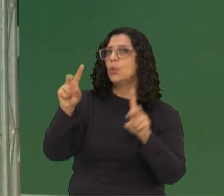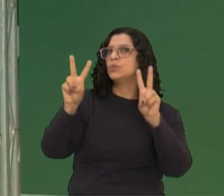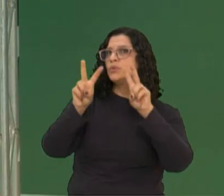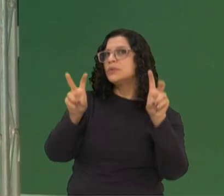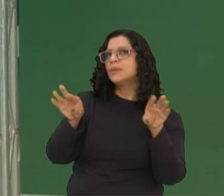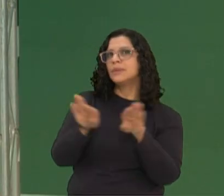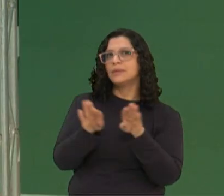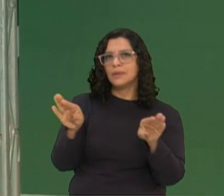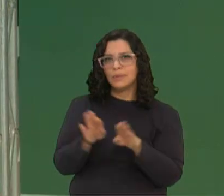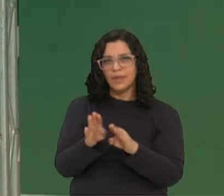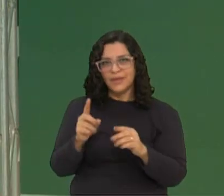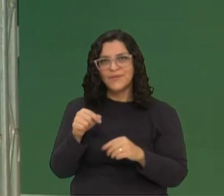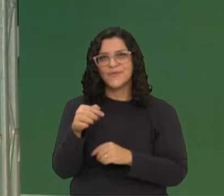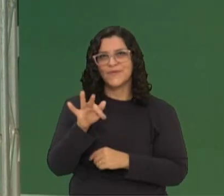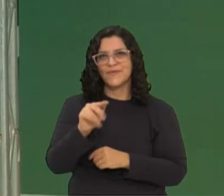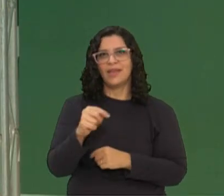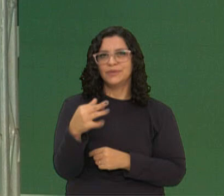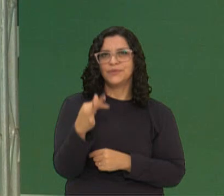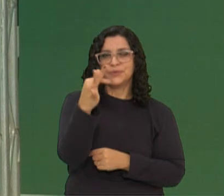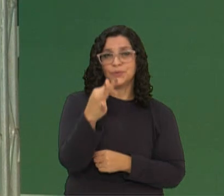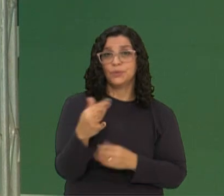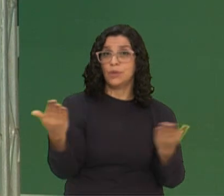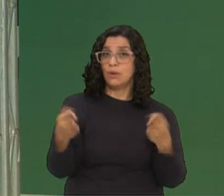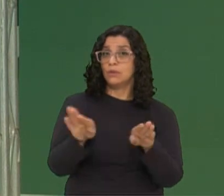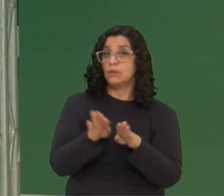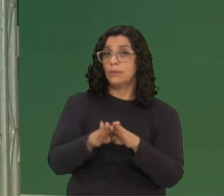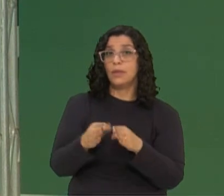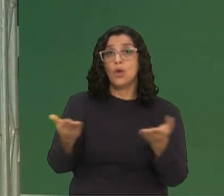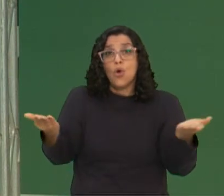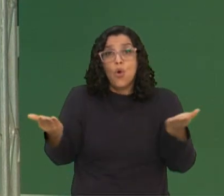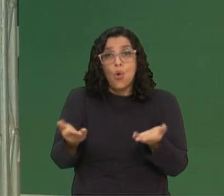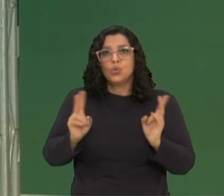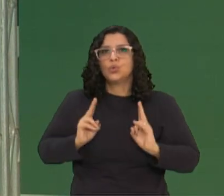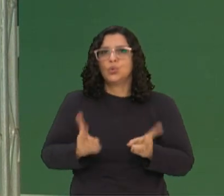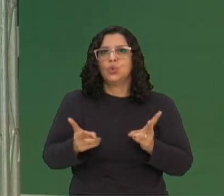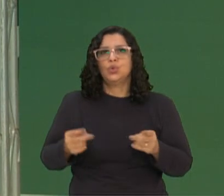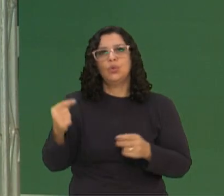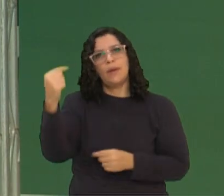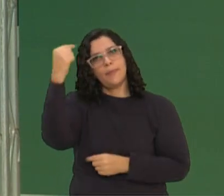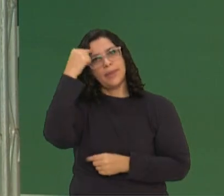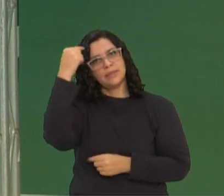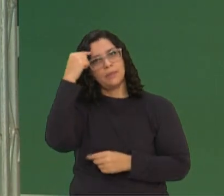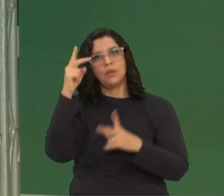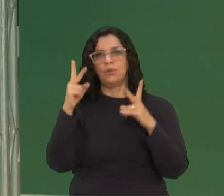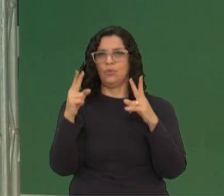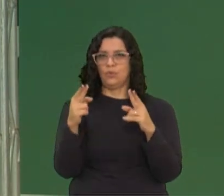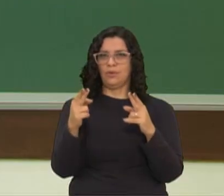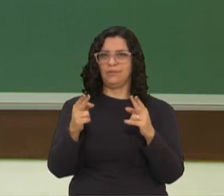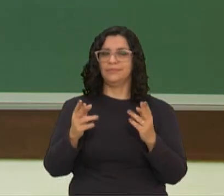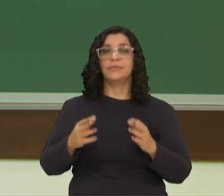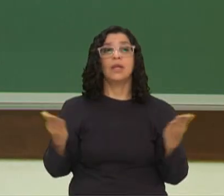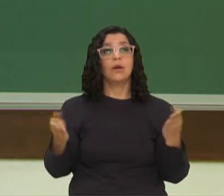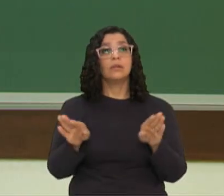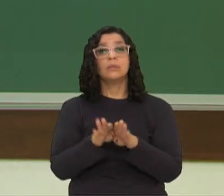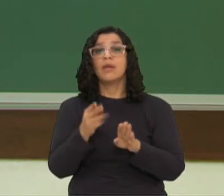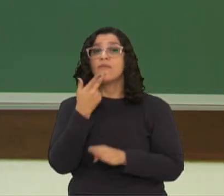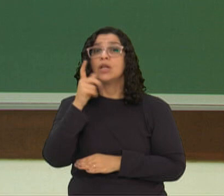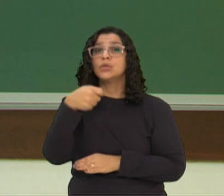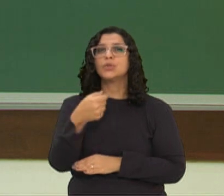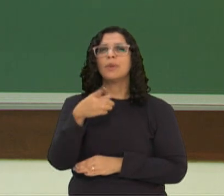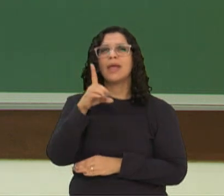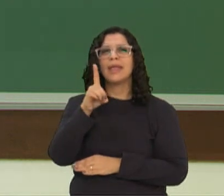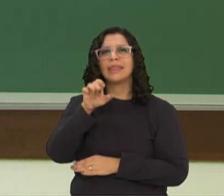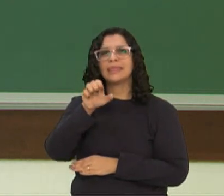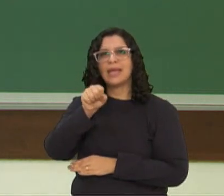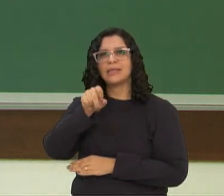virão. Agora, iluminismo, e como eu falei, ele perdura até hoje essa forma de pensamento. Então, quando a gente fala de